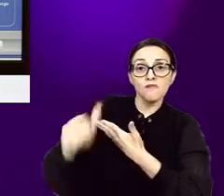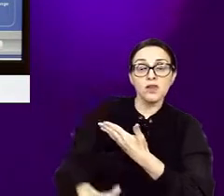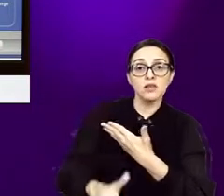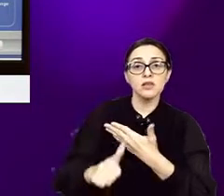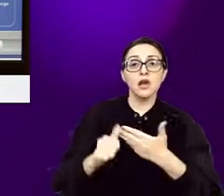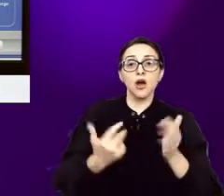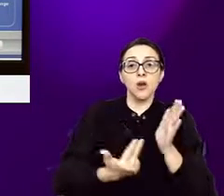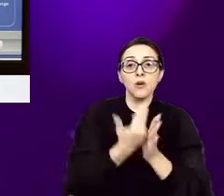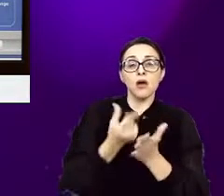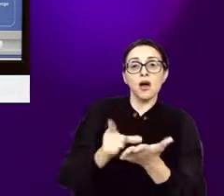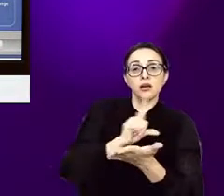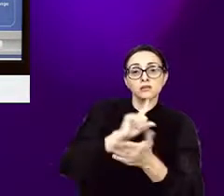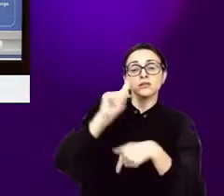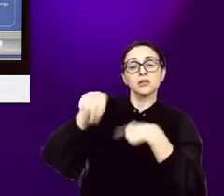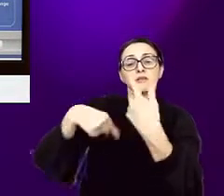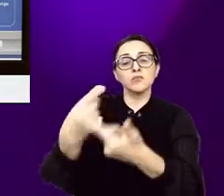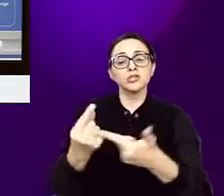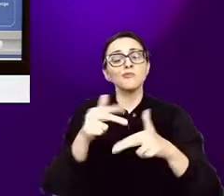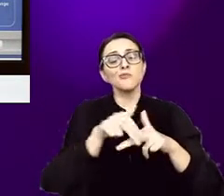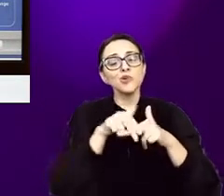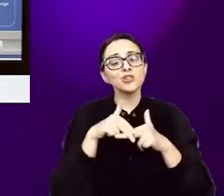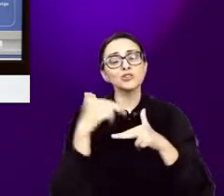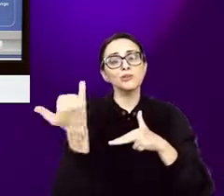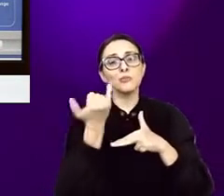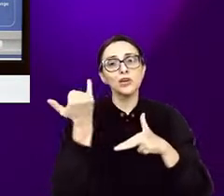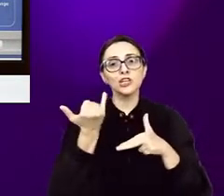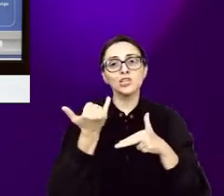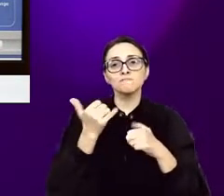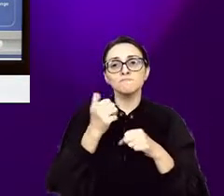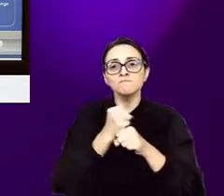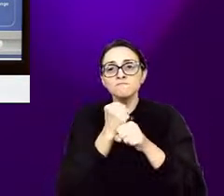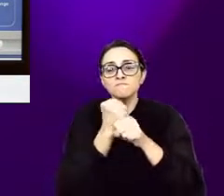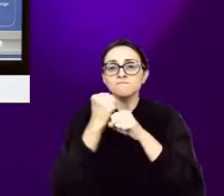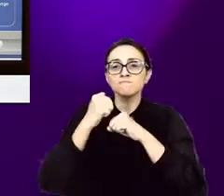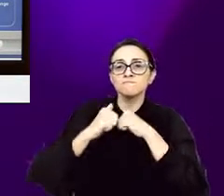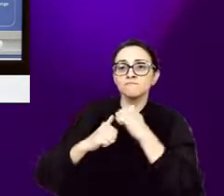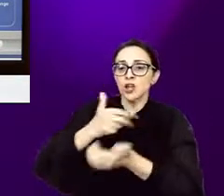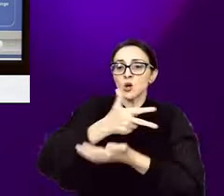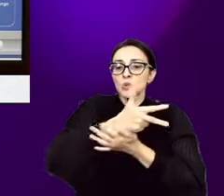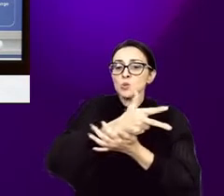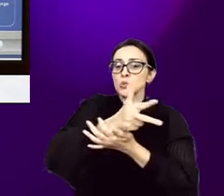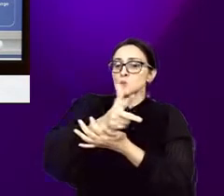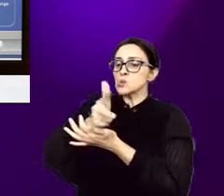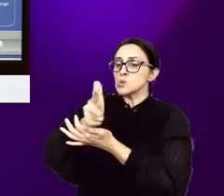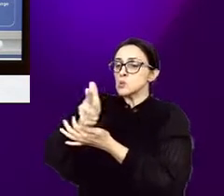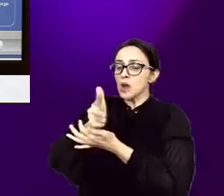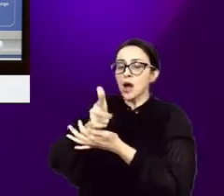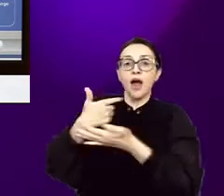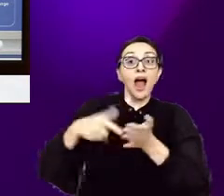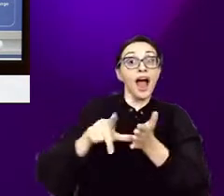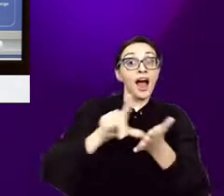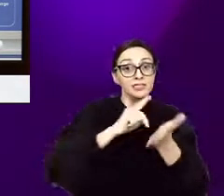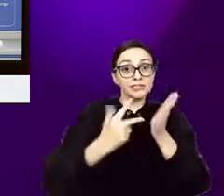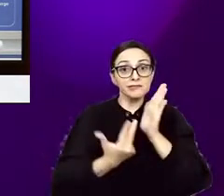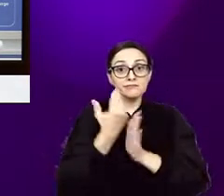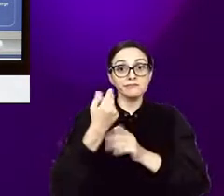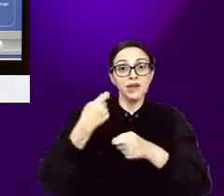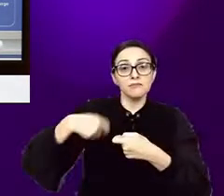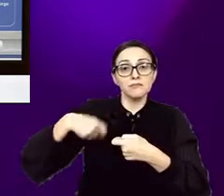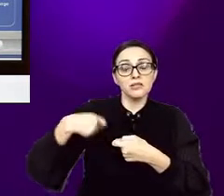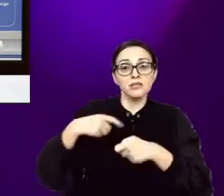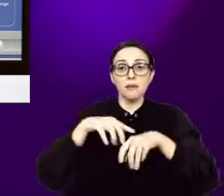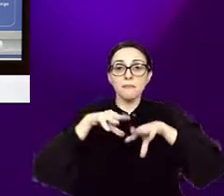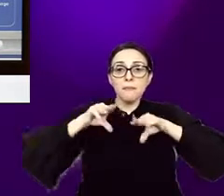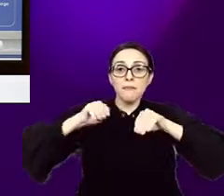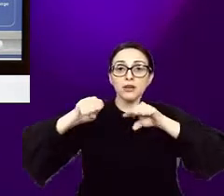do pós-operatório, e daí a importância de ser feito numa reconstrução tridimensional. Então, aqui é o momento em que o cirurgião, antes de iniciar a cirurgia, vai